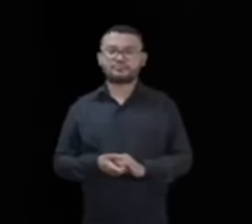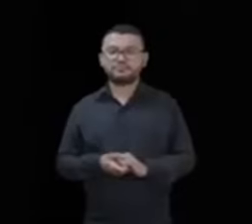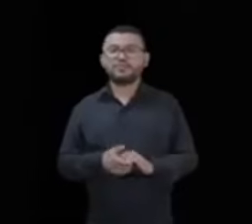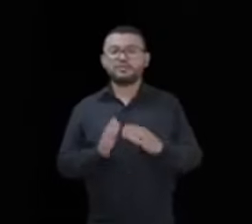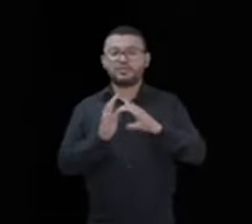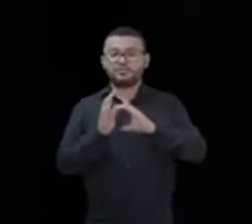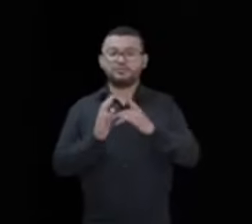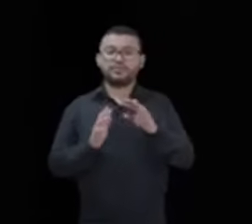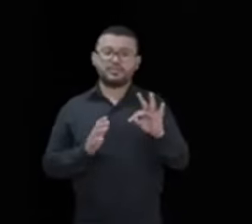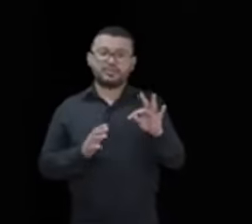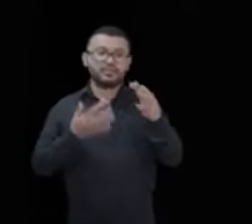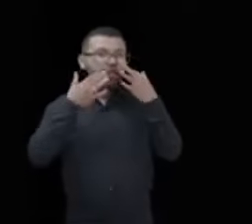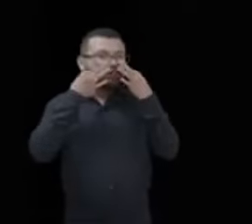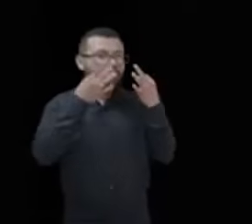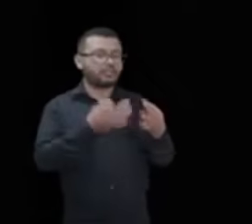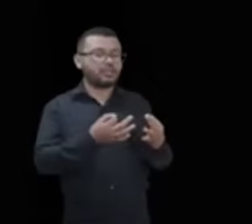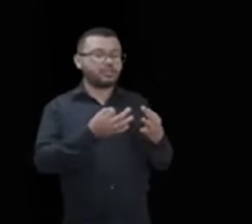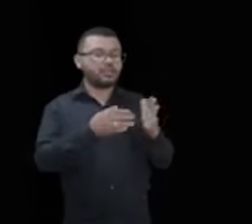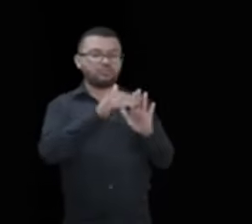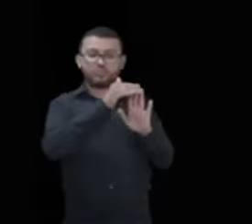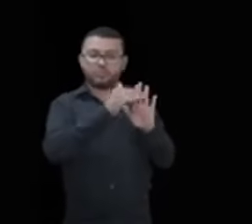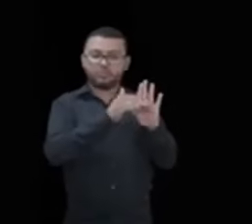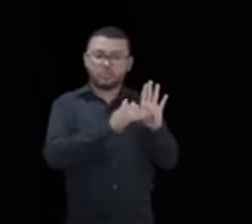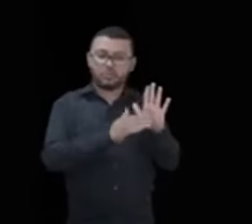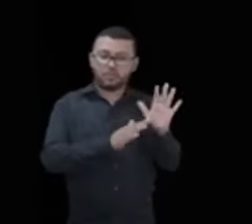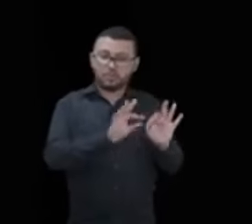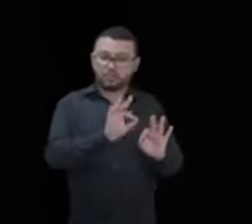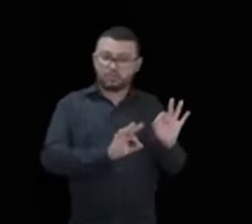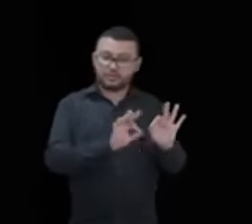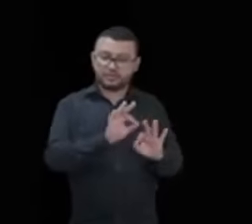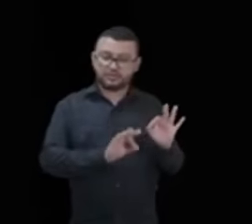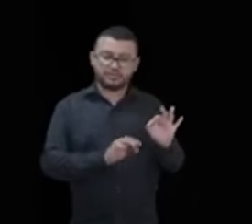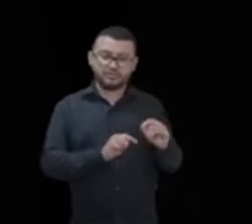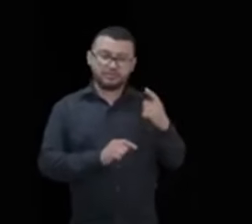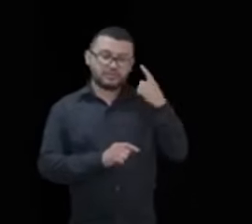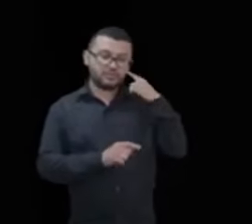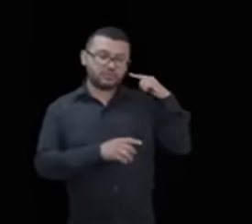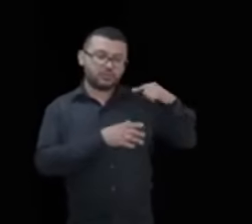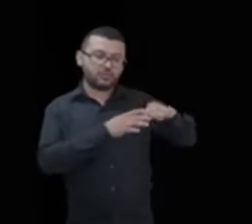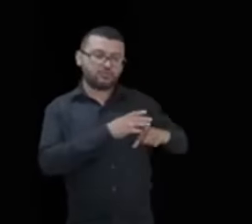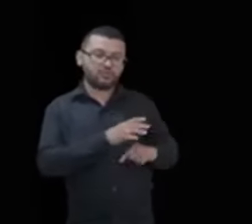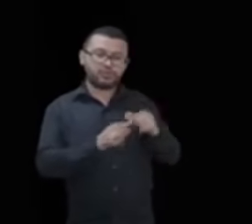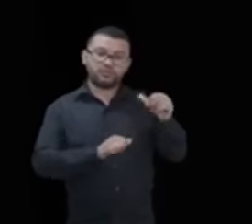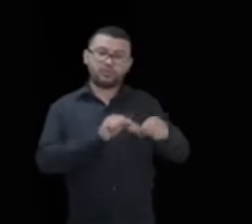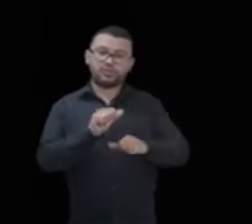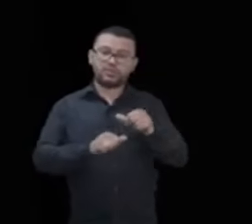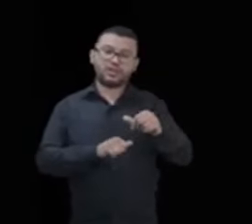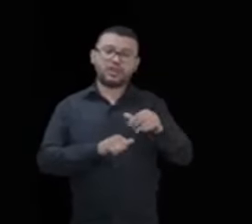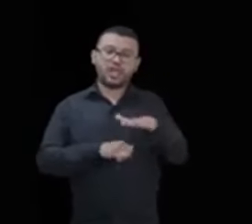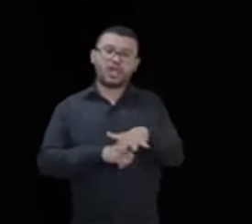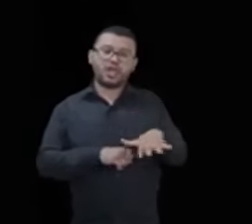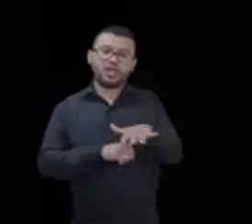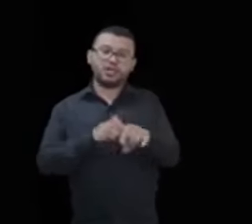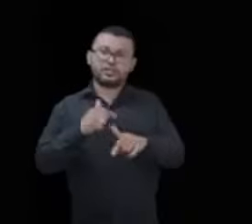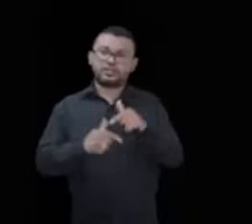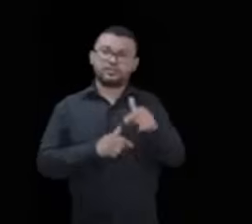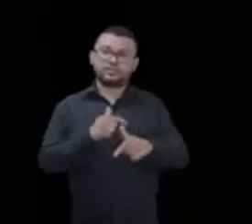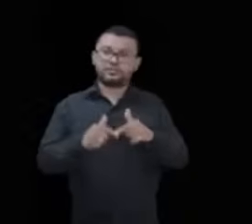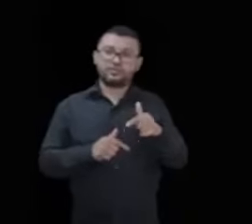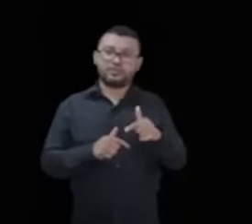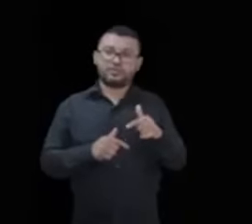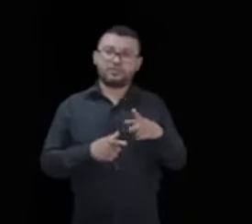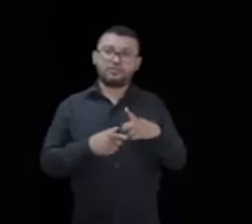às agendas que deverão ser construídas nesse período de profundas transformações do mundo do trabalho, de